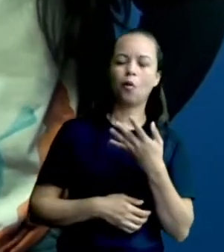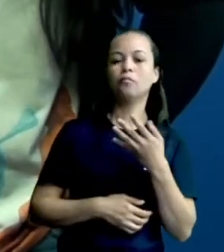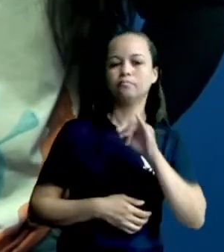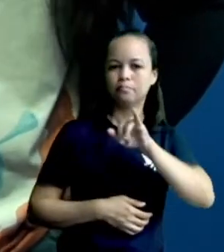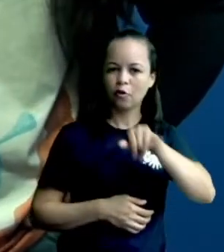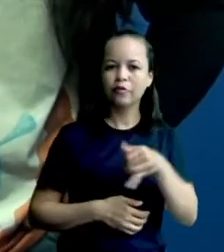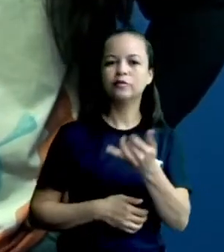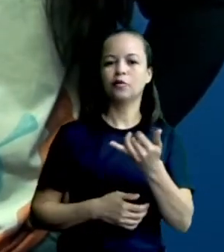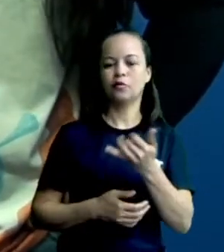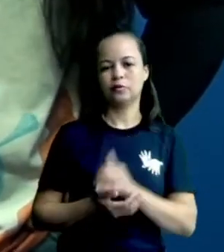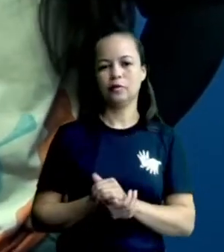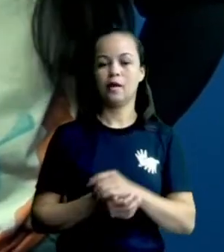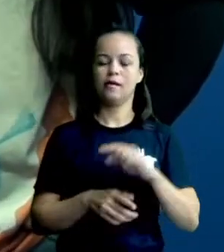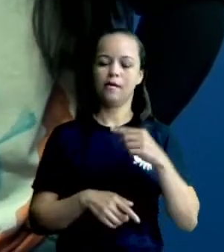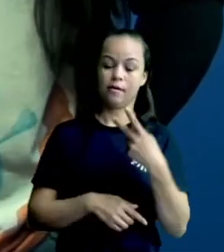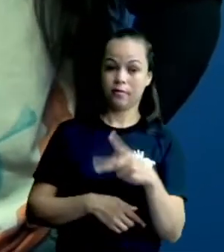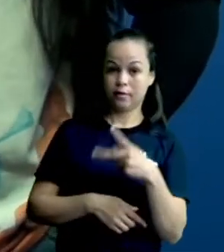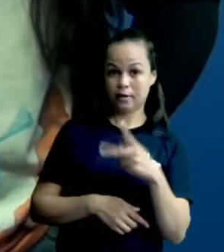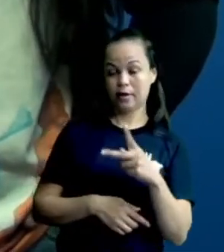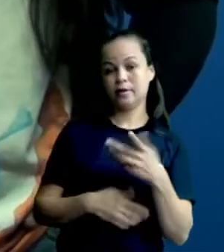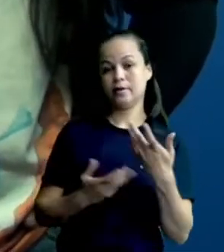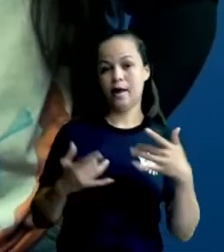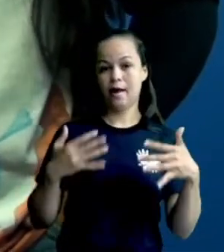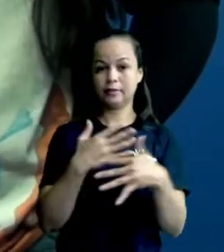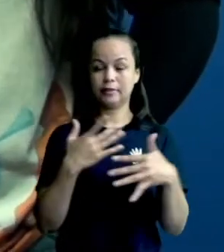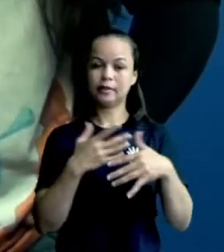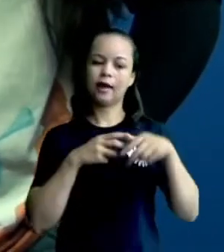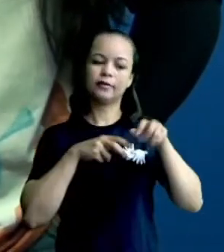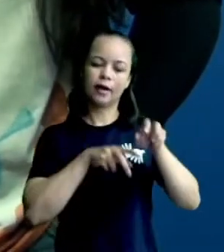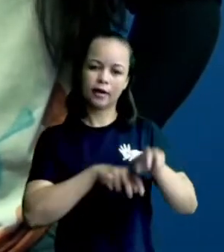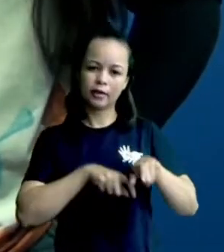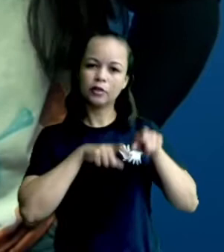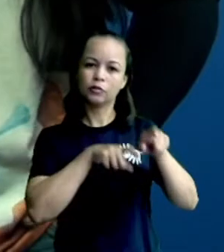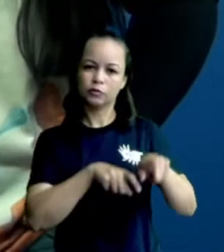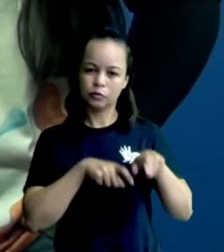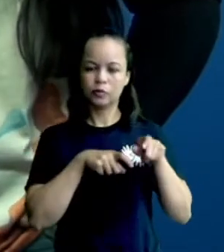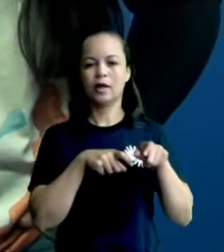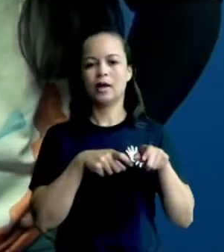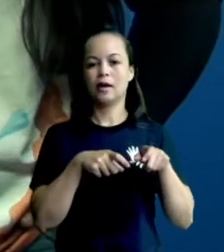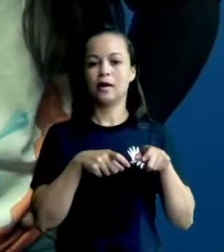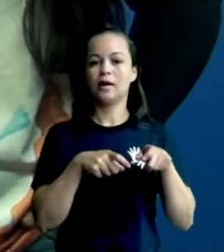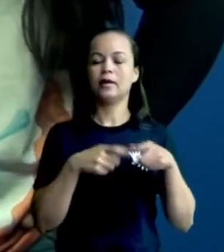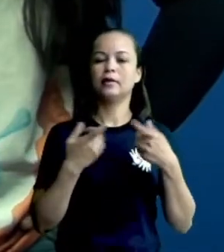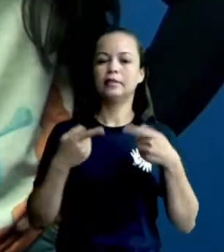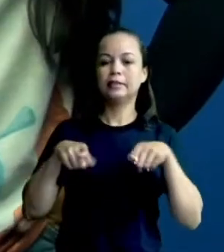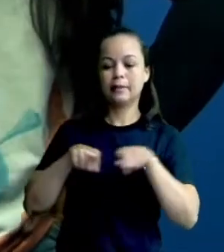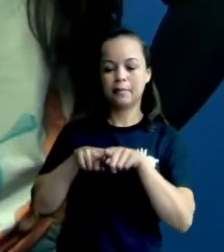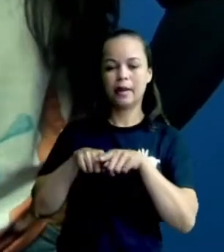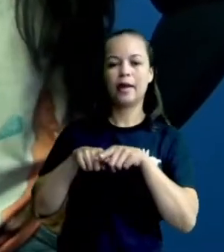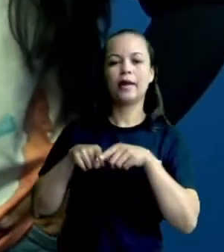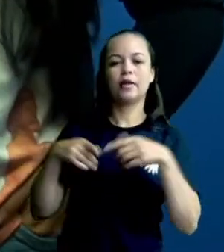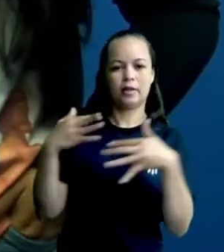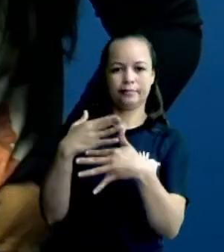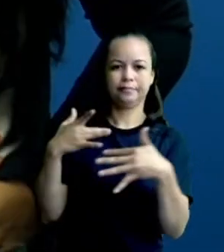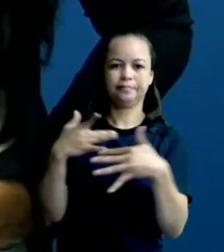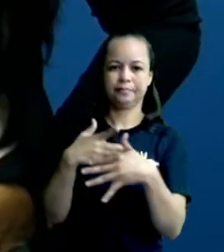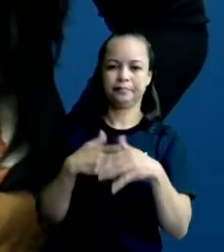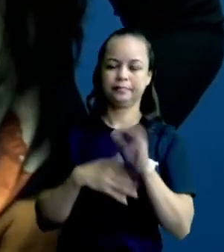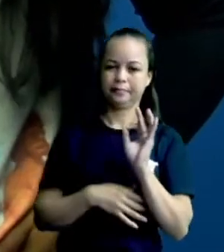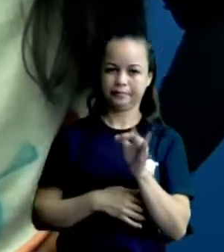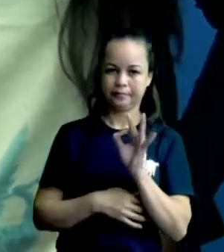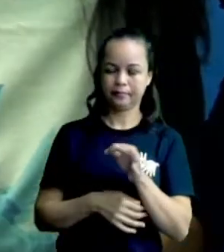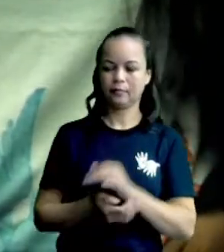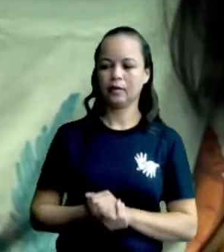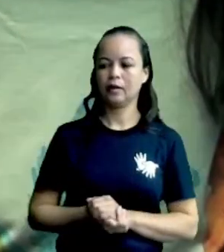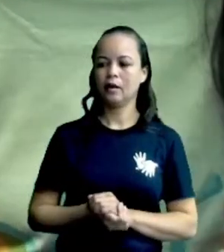entre eles, a cidade, a parte de agricultura, a parte rural e parte urbana, tá certo?